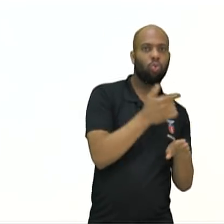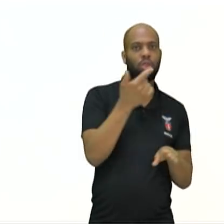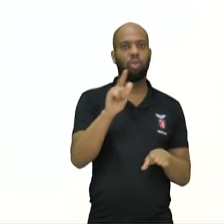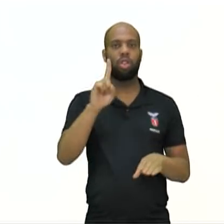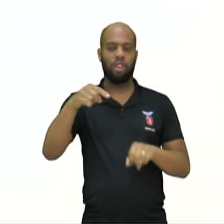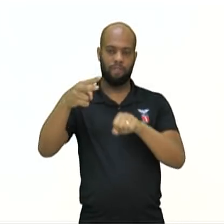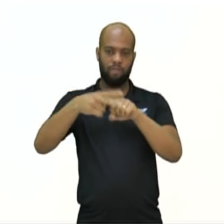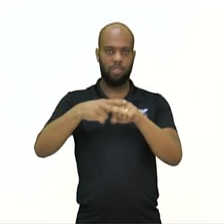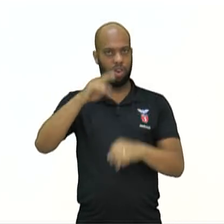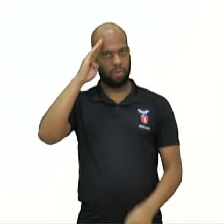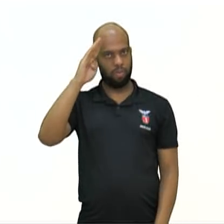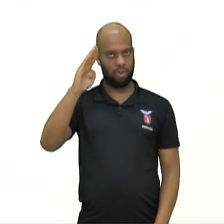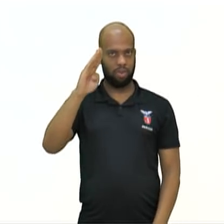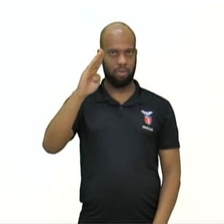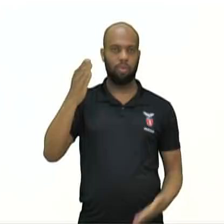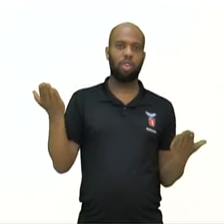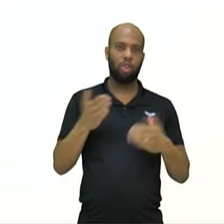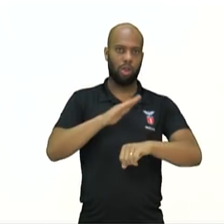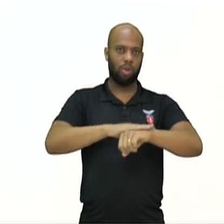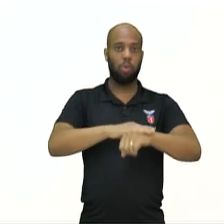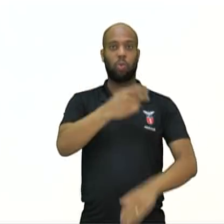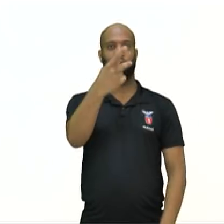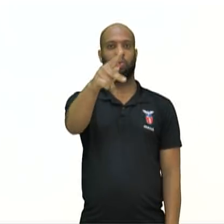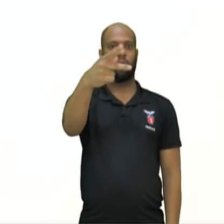verbo principal. Com vocês ali, então.